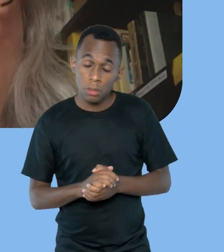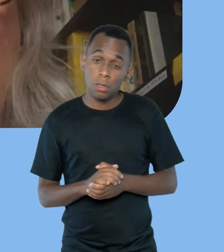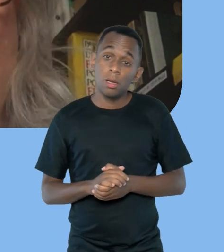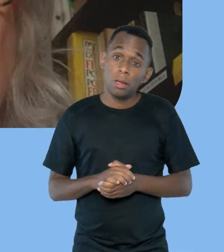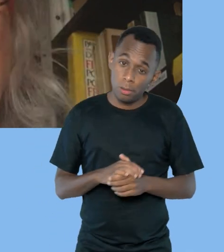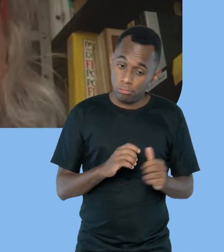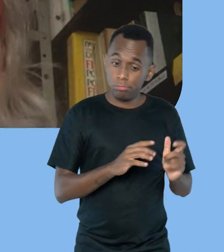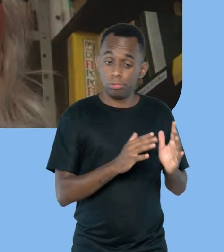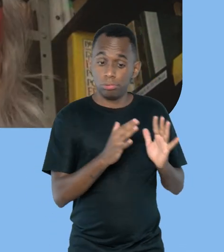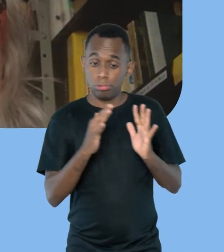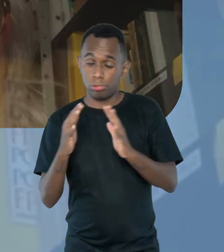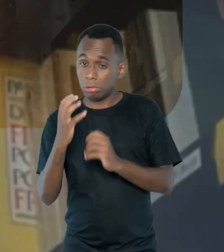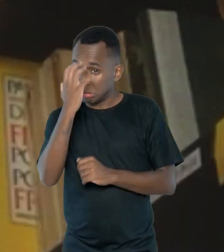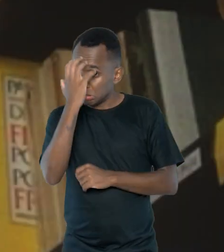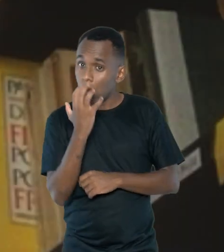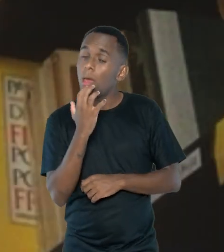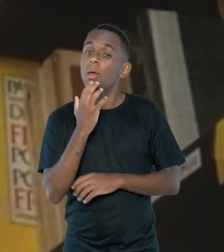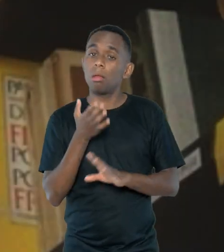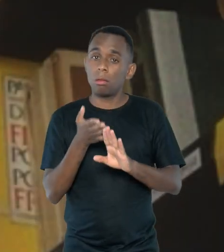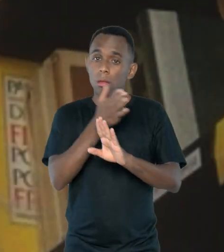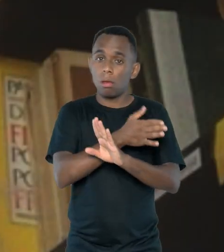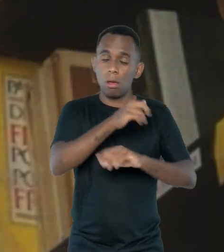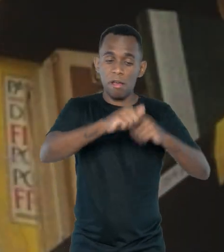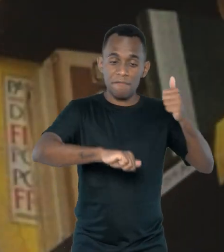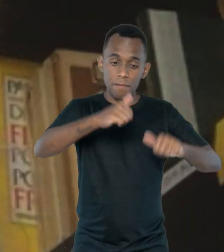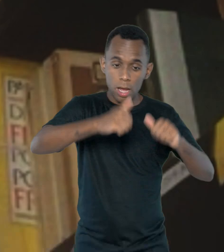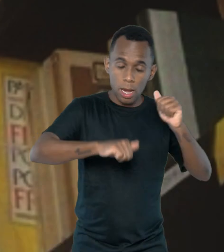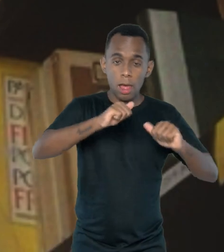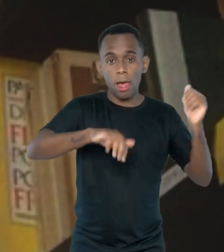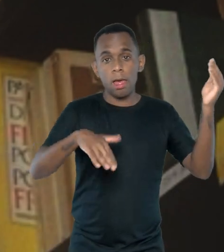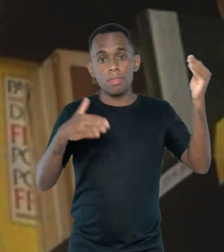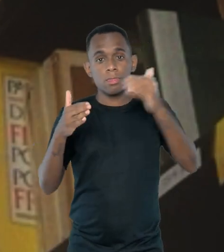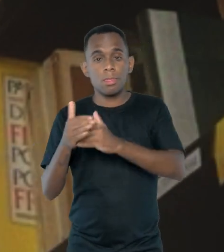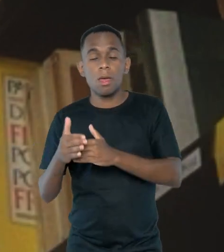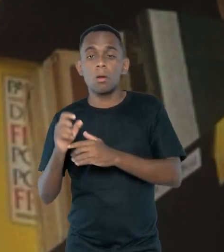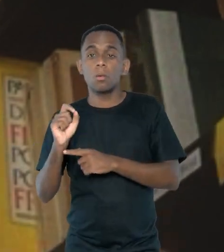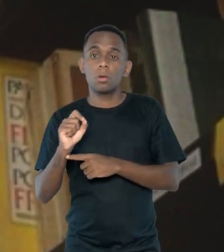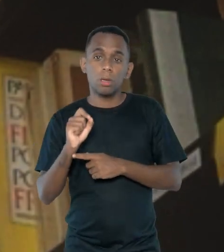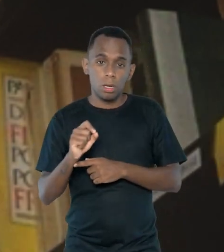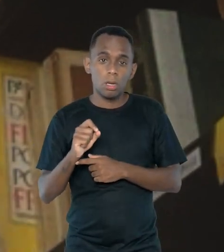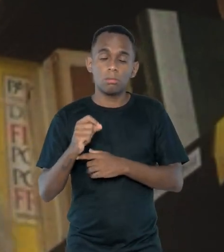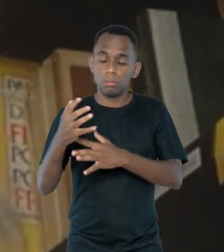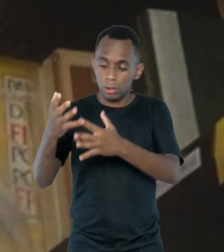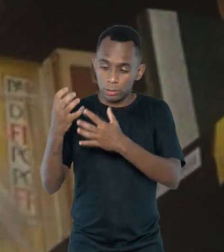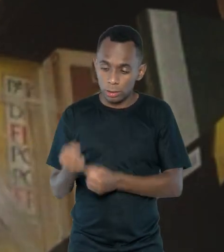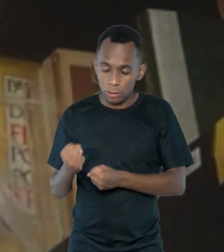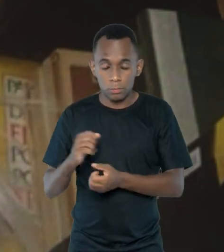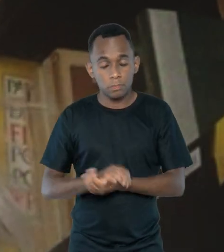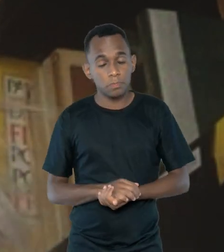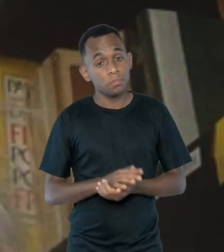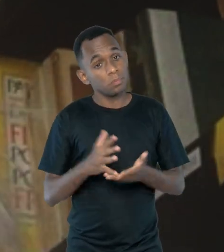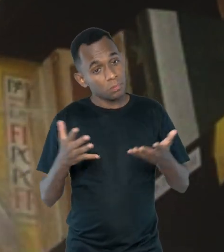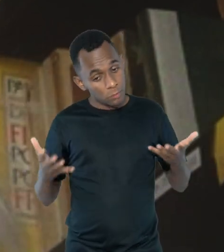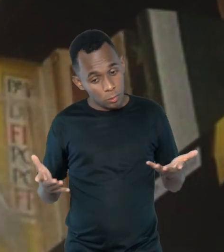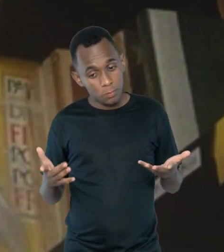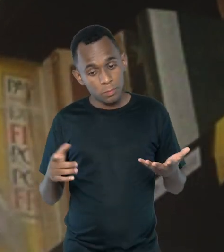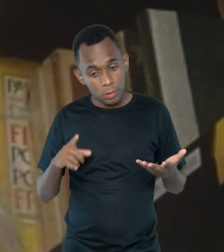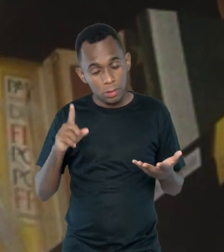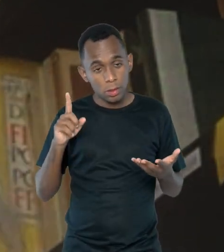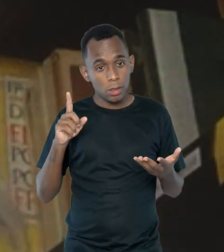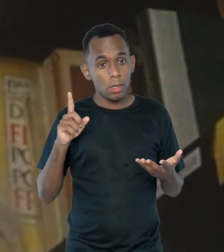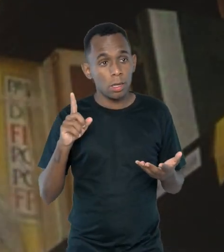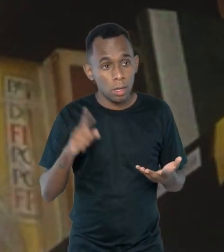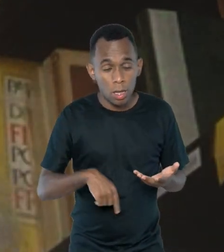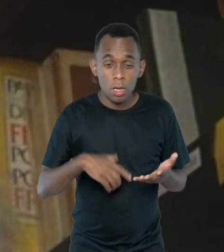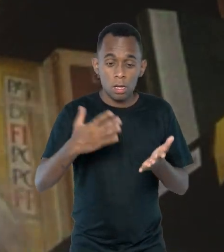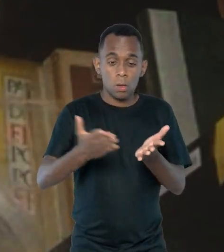sério, desde o processo de avaliação até o processo de adoção. Então, e